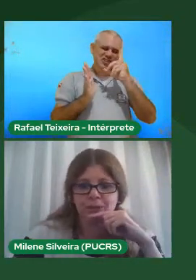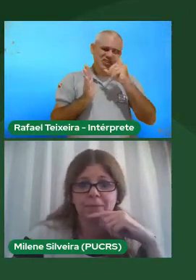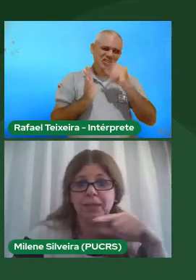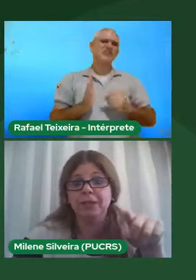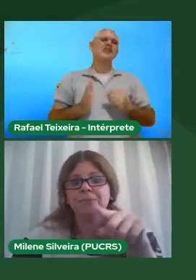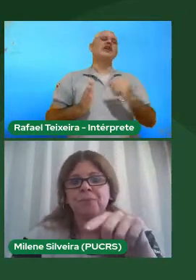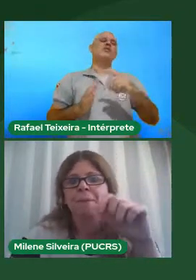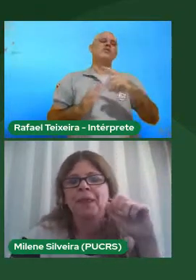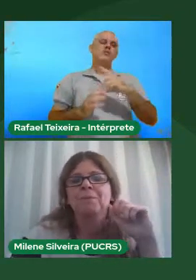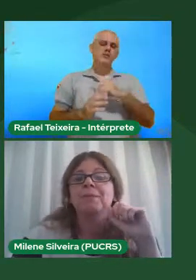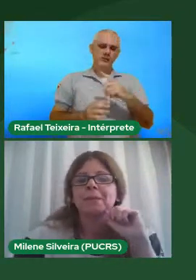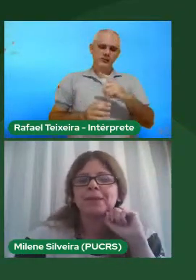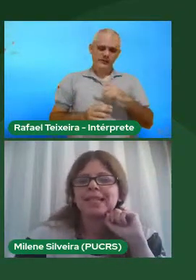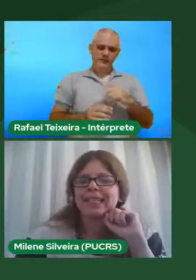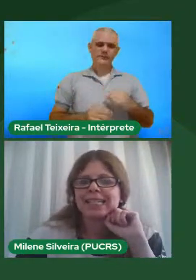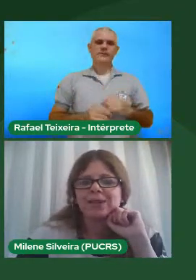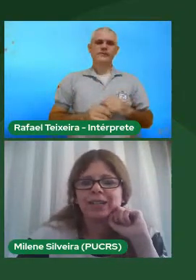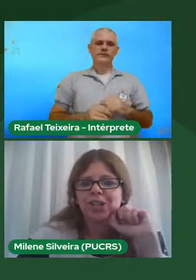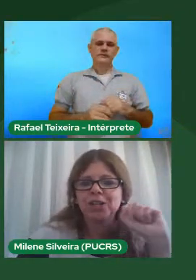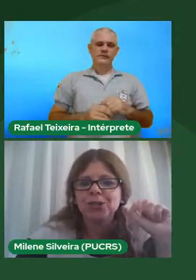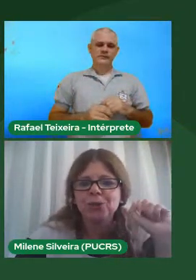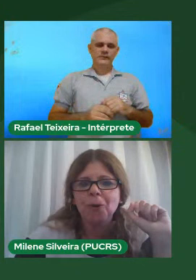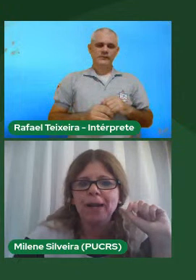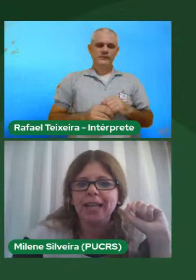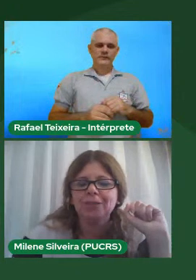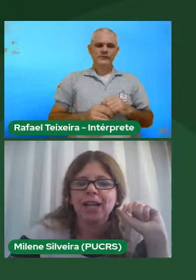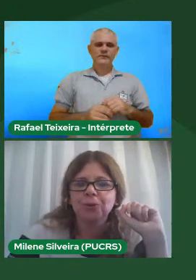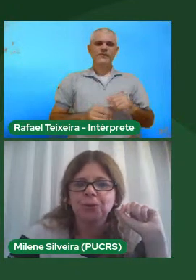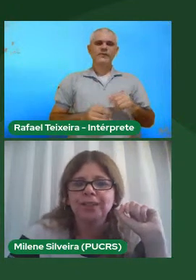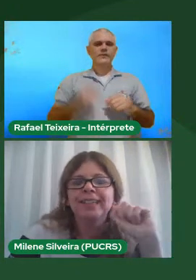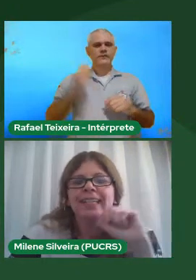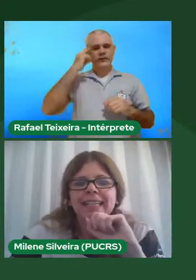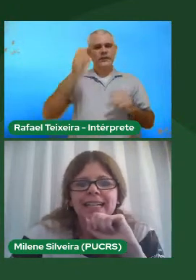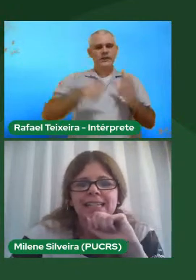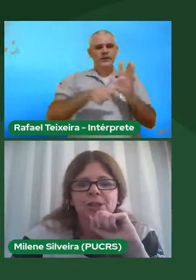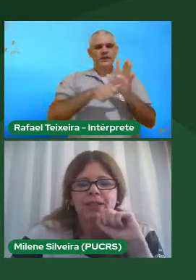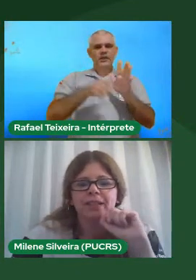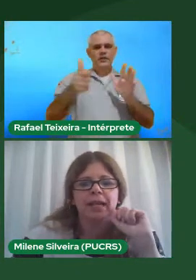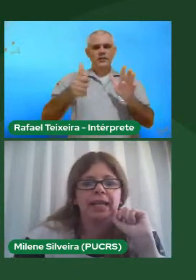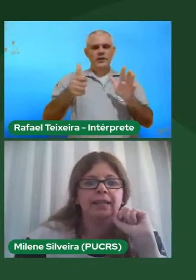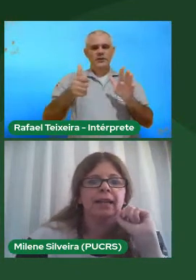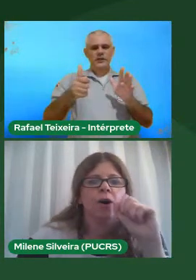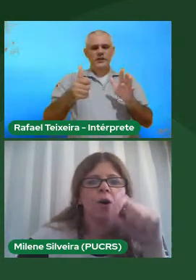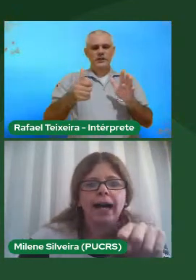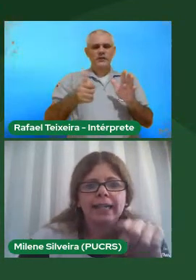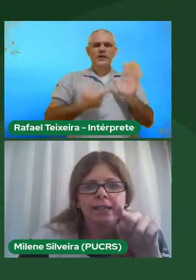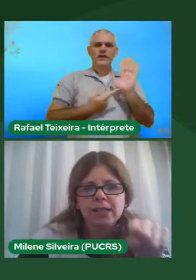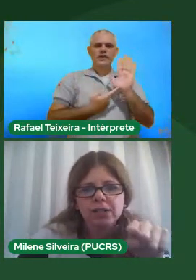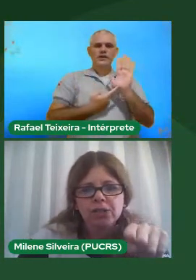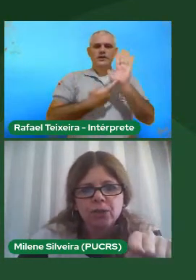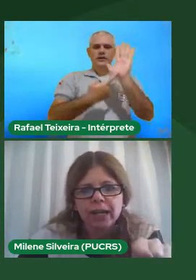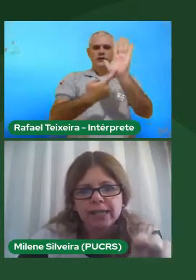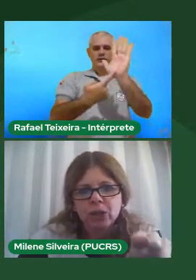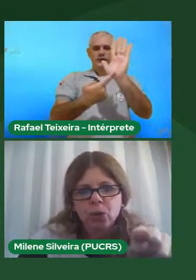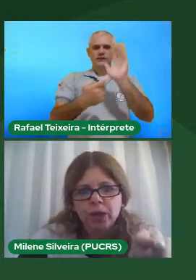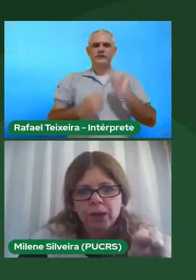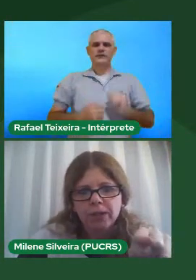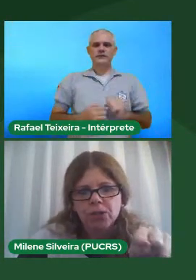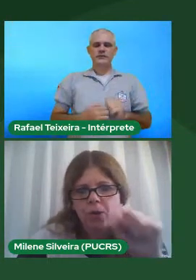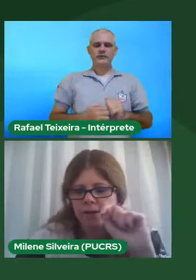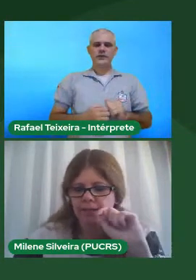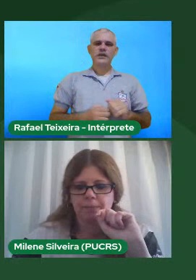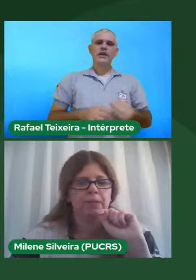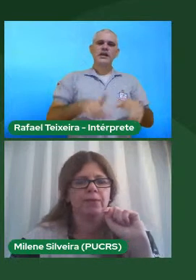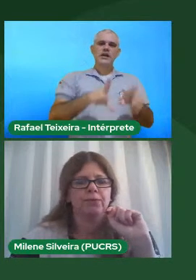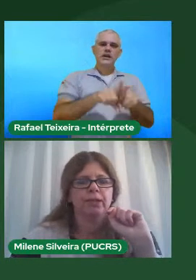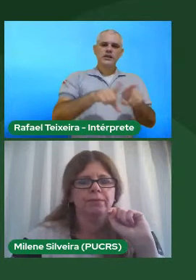problemas no meio do caminho. Primeira apresentação ali de artigo completo da Lu e da Silvia também. Ó, ali, ó, assistindo a Isa, tô eu